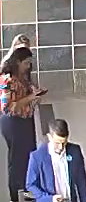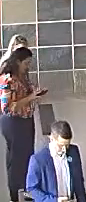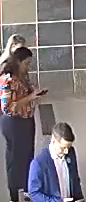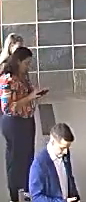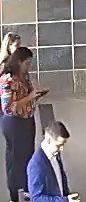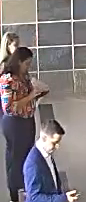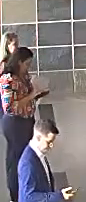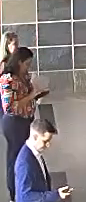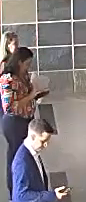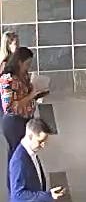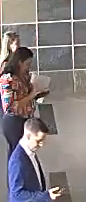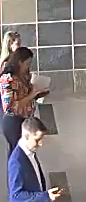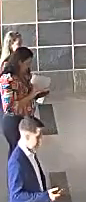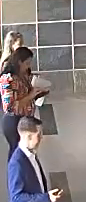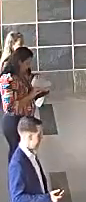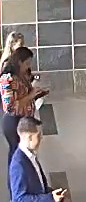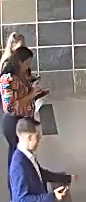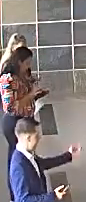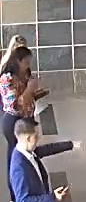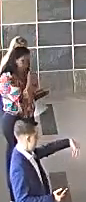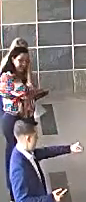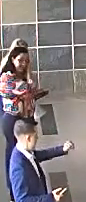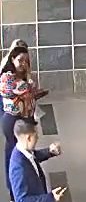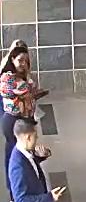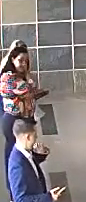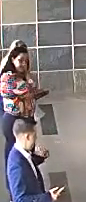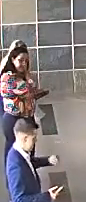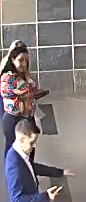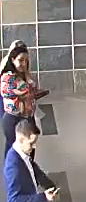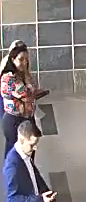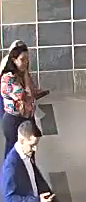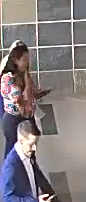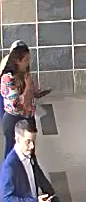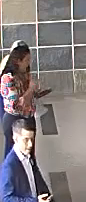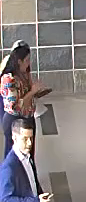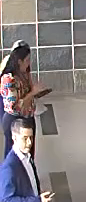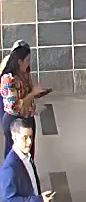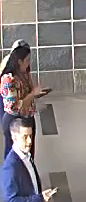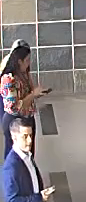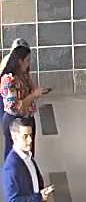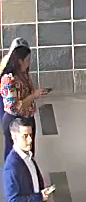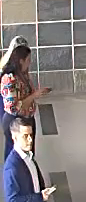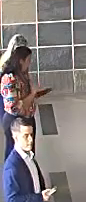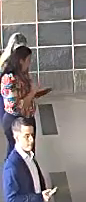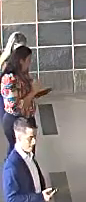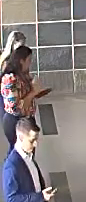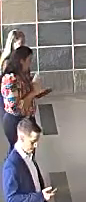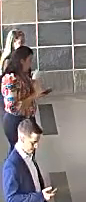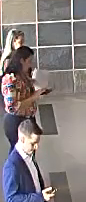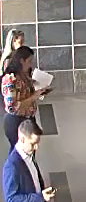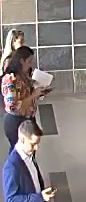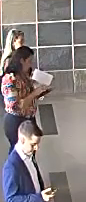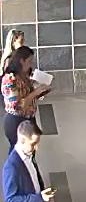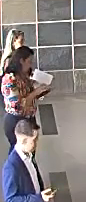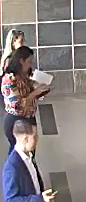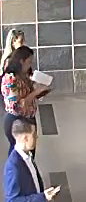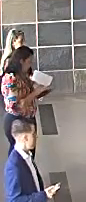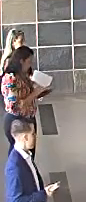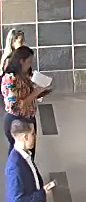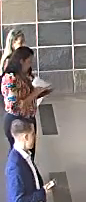de debater a concessão da gratuidade para pessoas com deficiência no Serviço Intermunicipal de